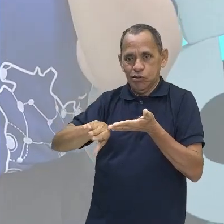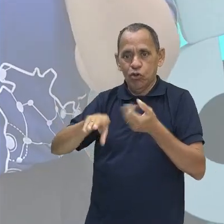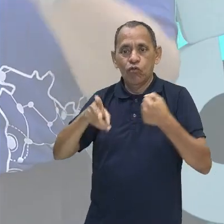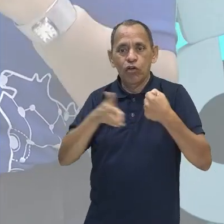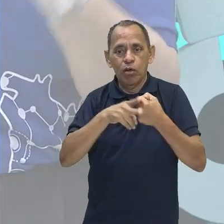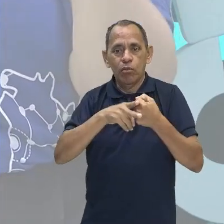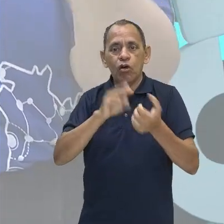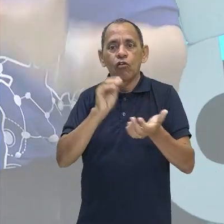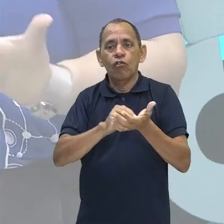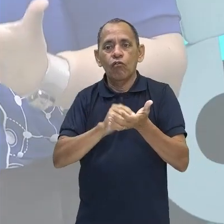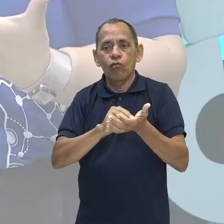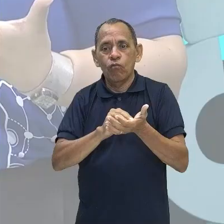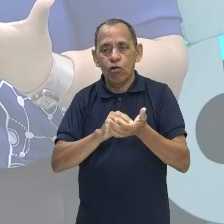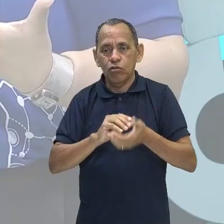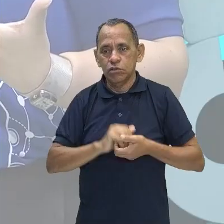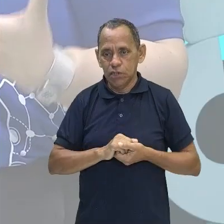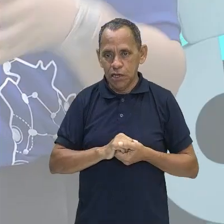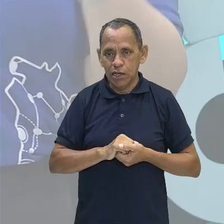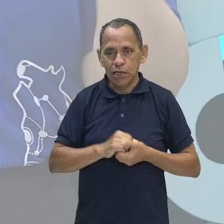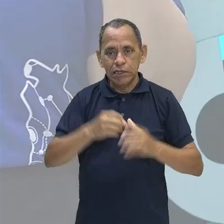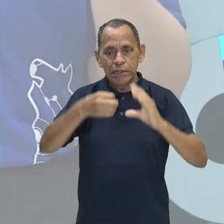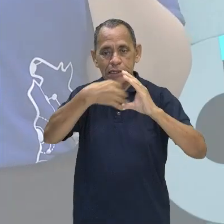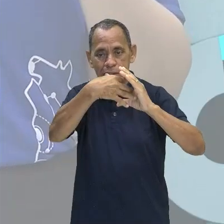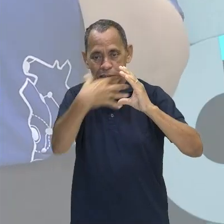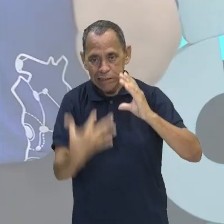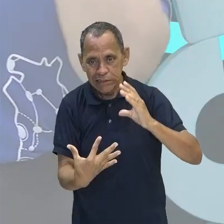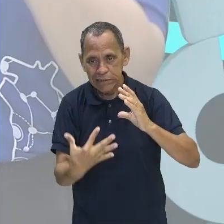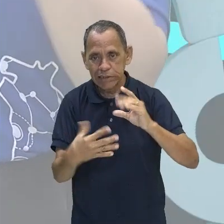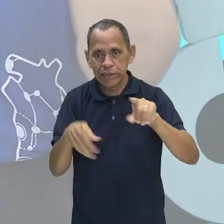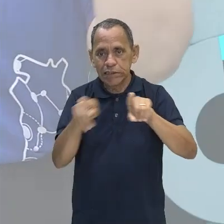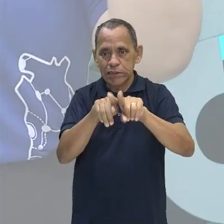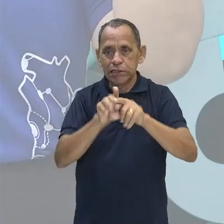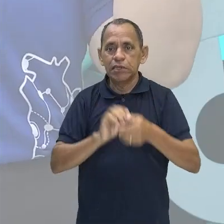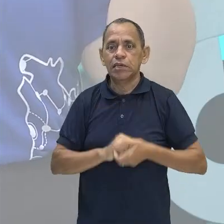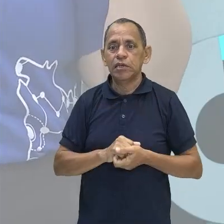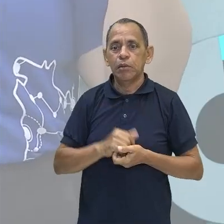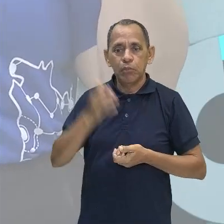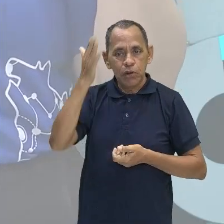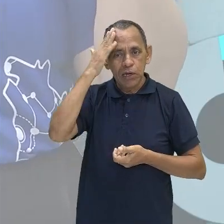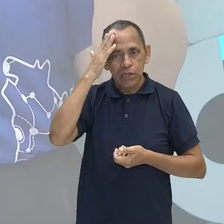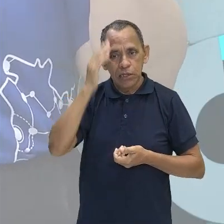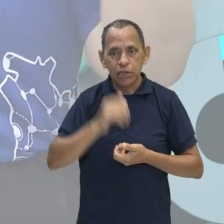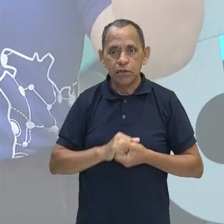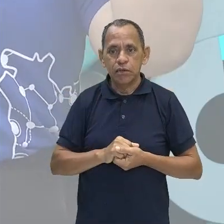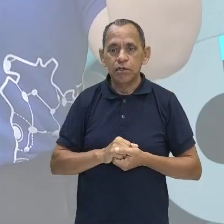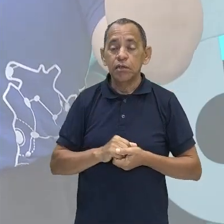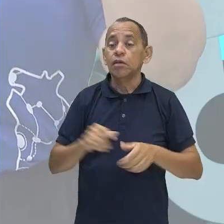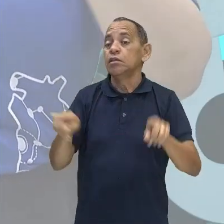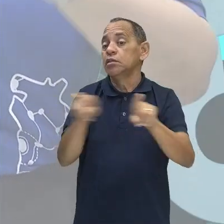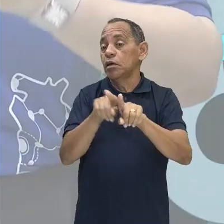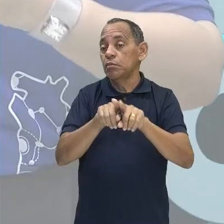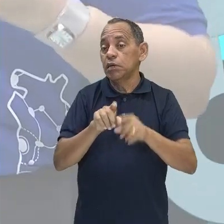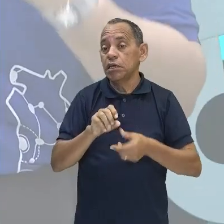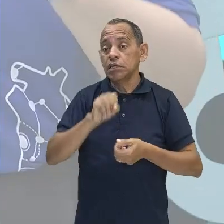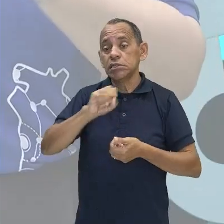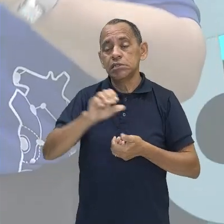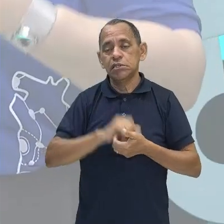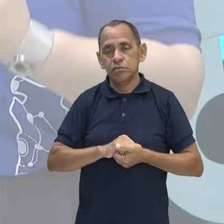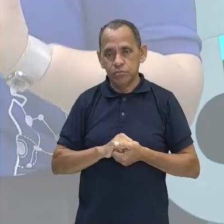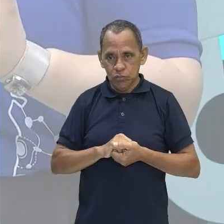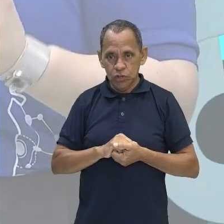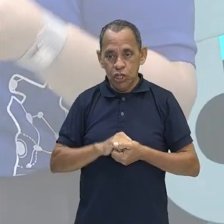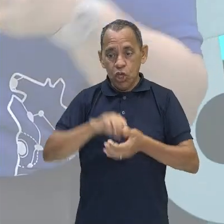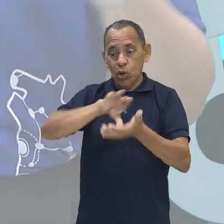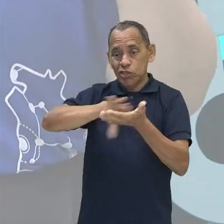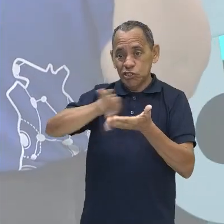falta elementos para que eu o entenda. Da mesma forma que se eu tirar o não verbal, a força daquele